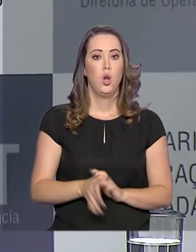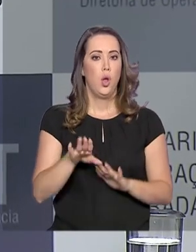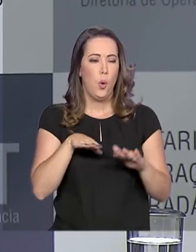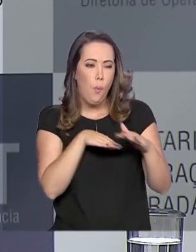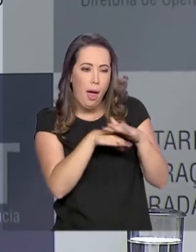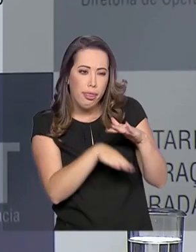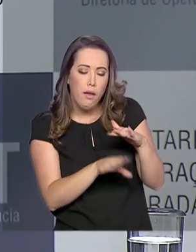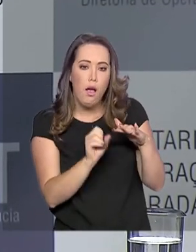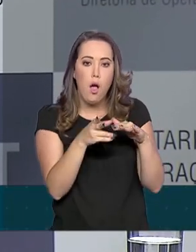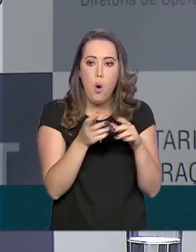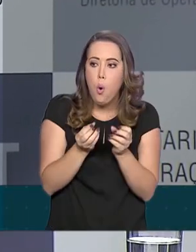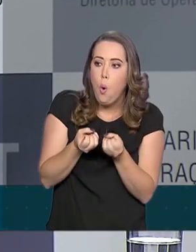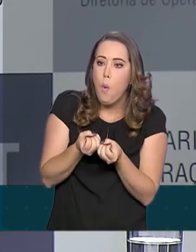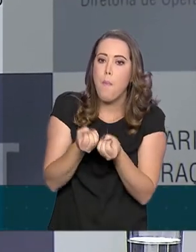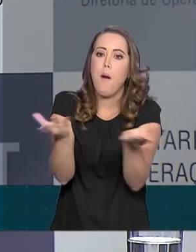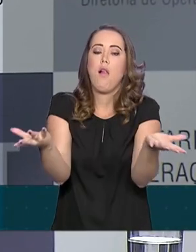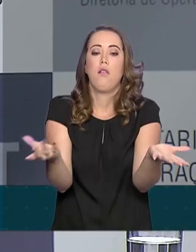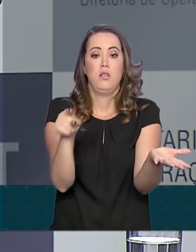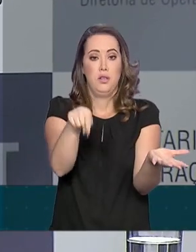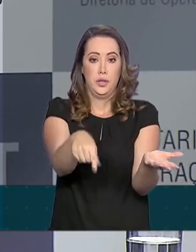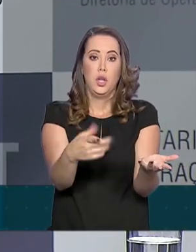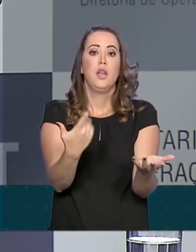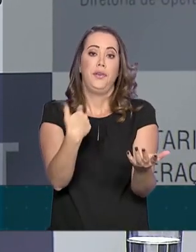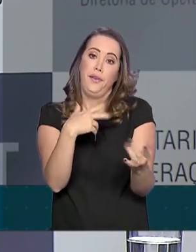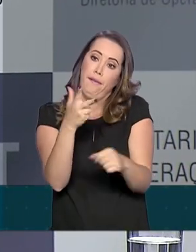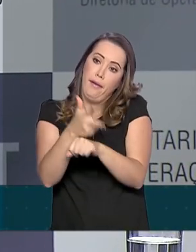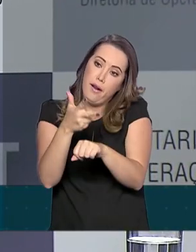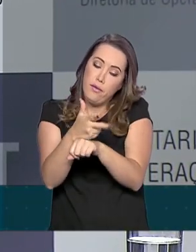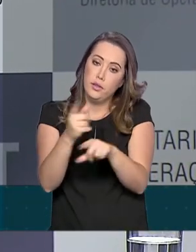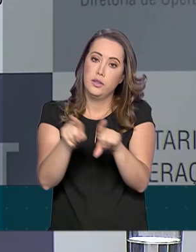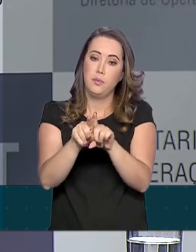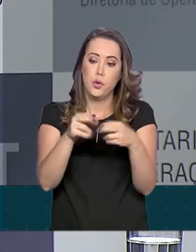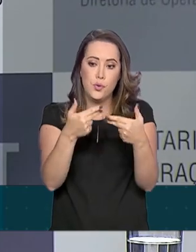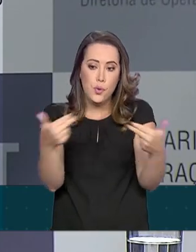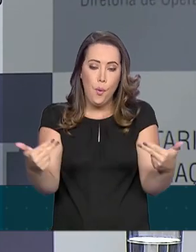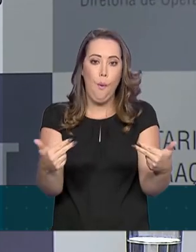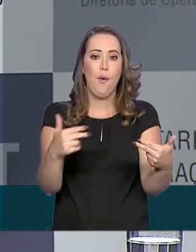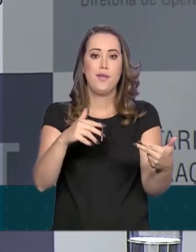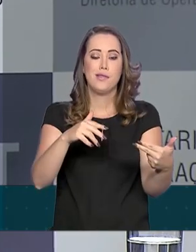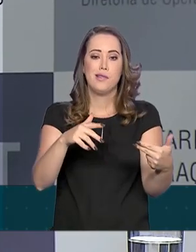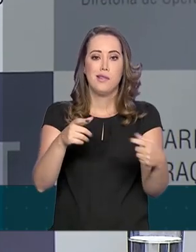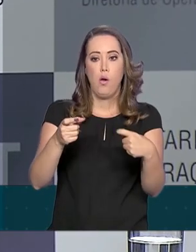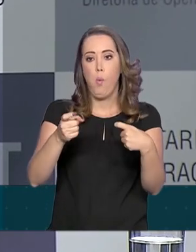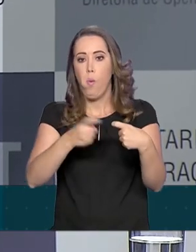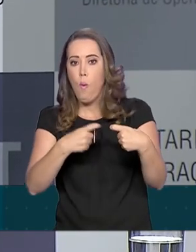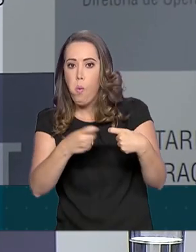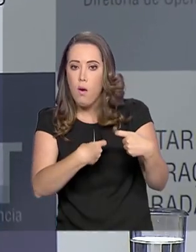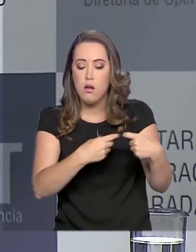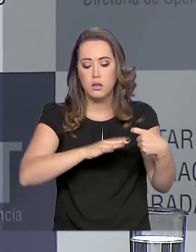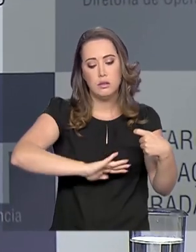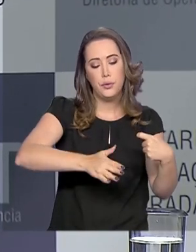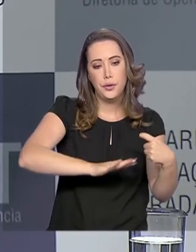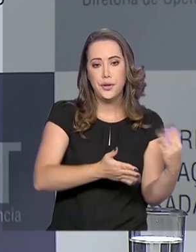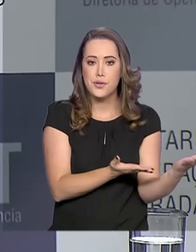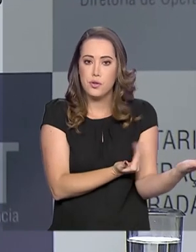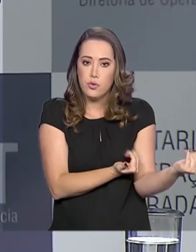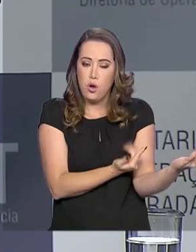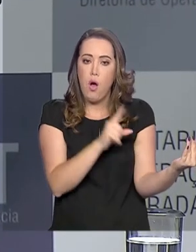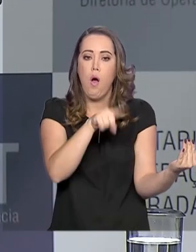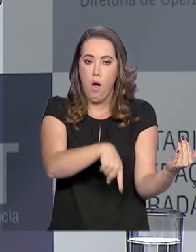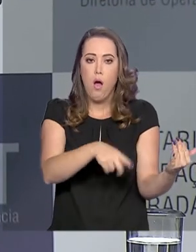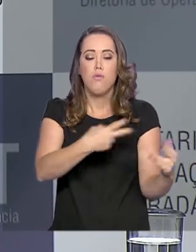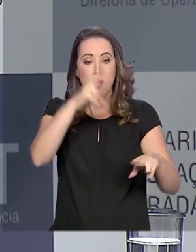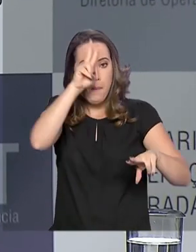compartilhamento e a produção de conteúdo sexual envolvendo criança e adolescente é punido, é